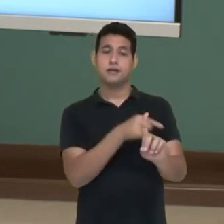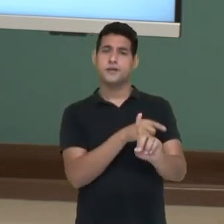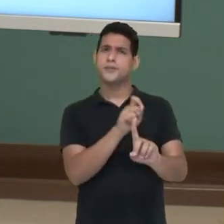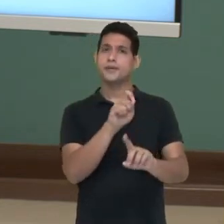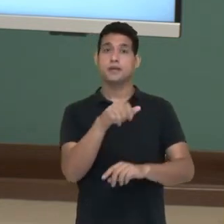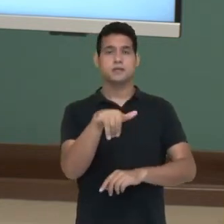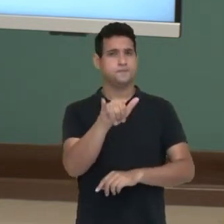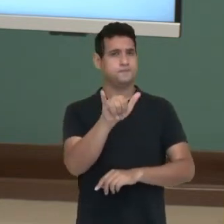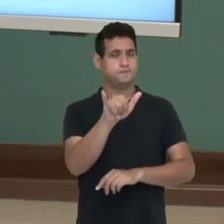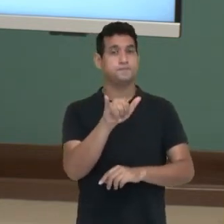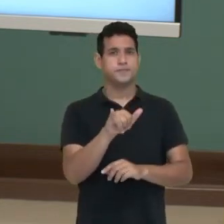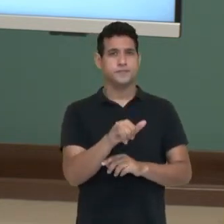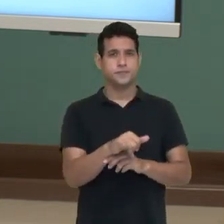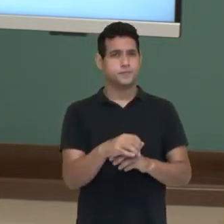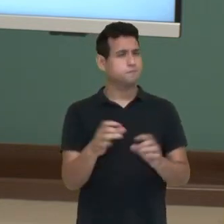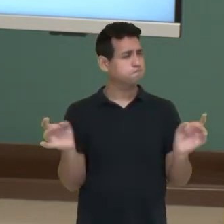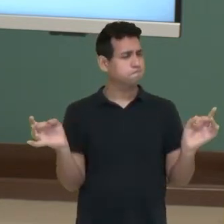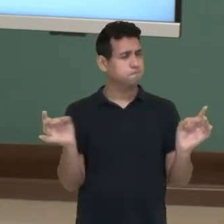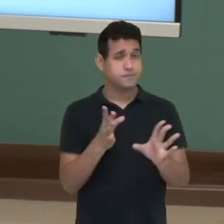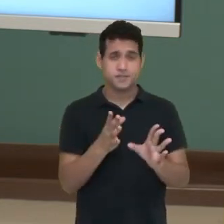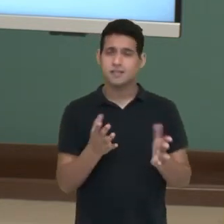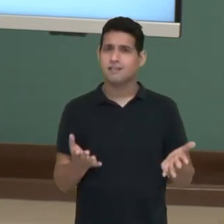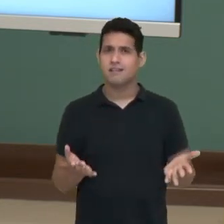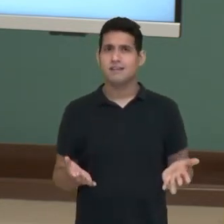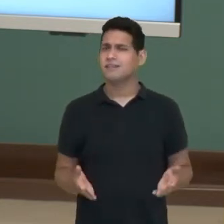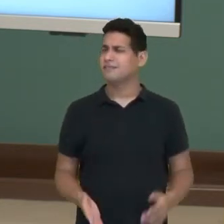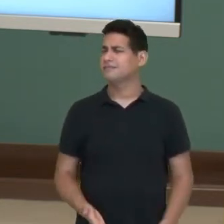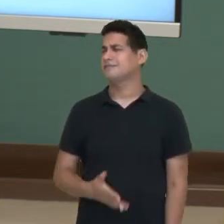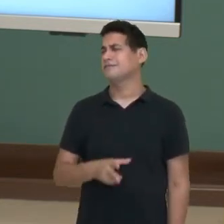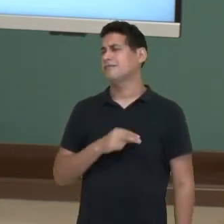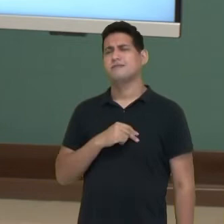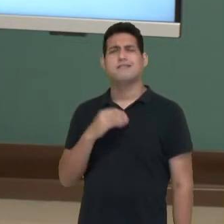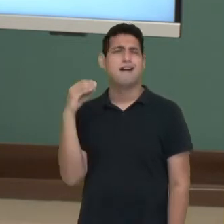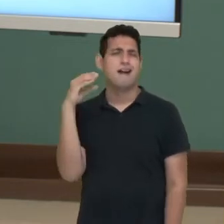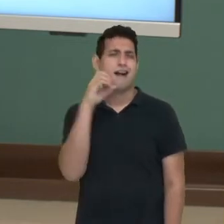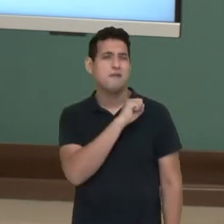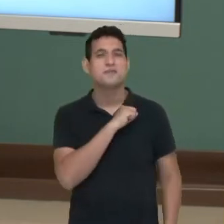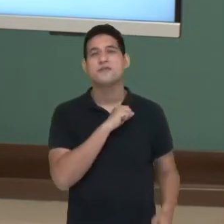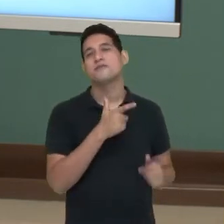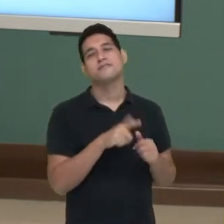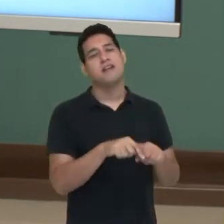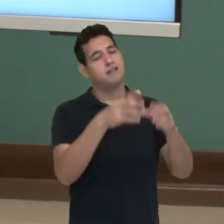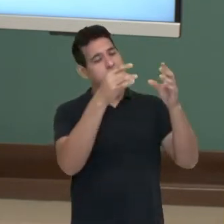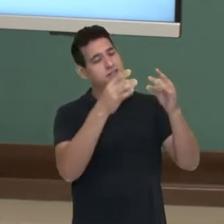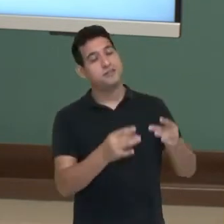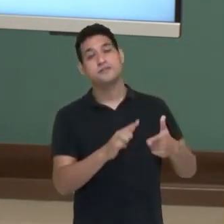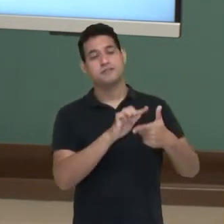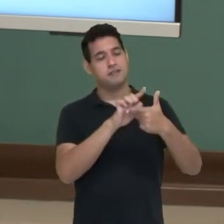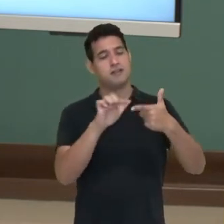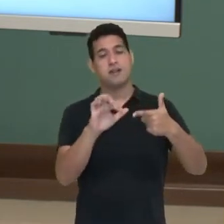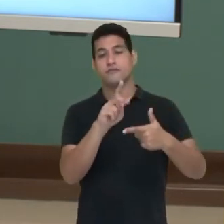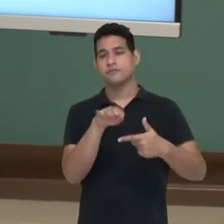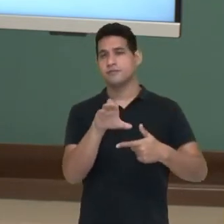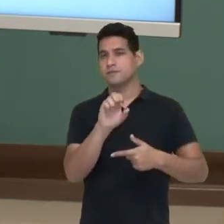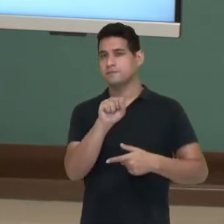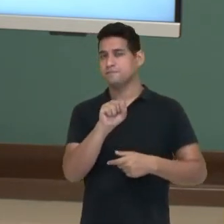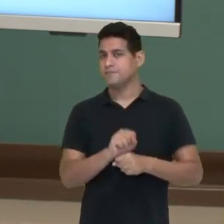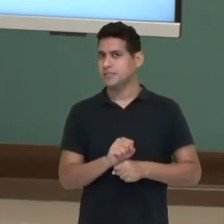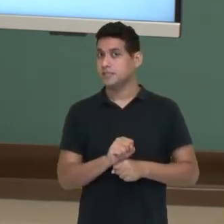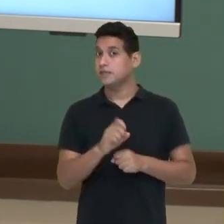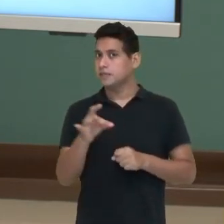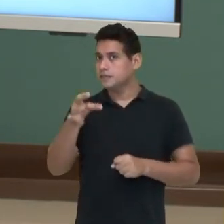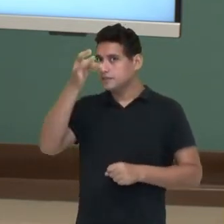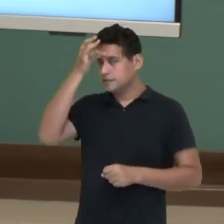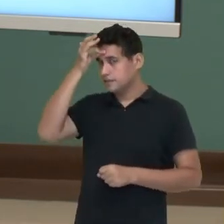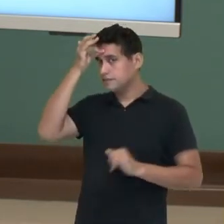eixo Y. Fechou, gente? Tipo assim, muito rápido você consegue determinar o gráfico da função. Ok? Então, grava